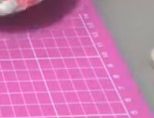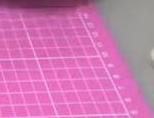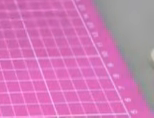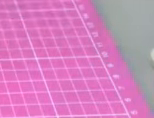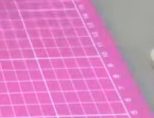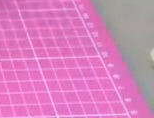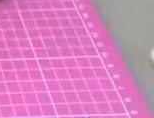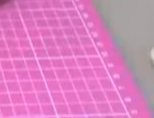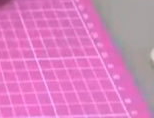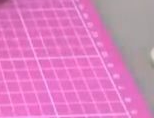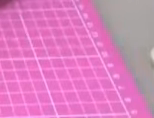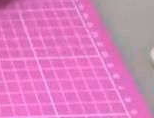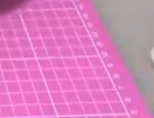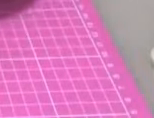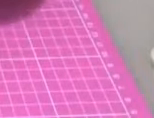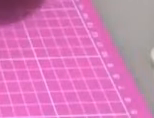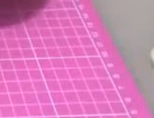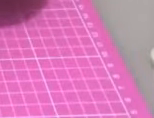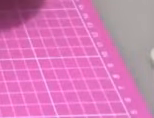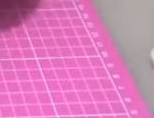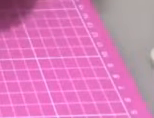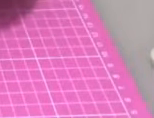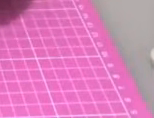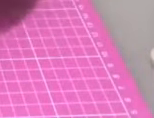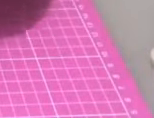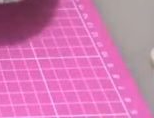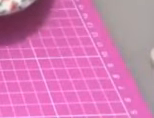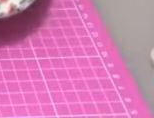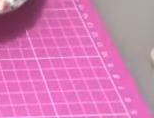podia ser um lacinho, tá aqui ela, Ah,